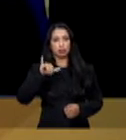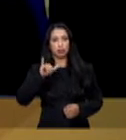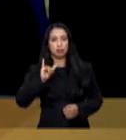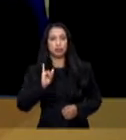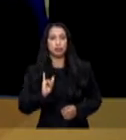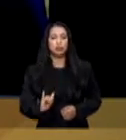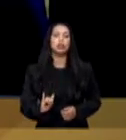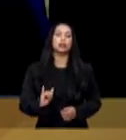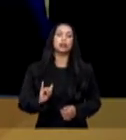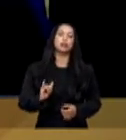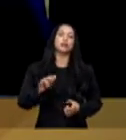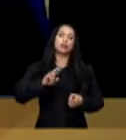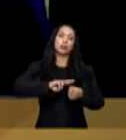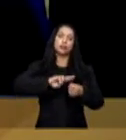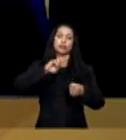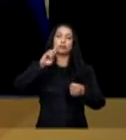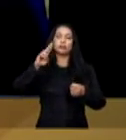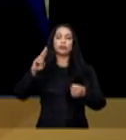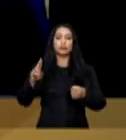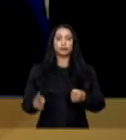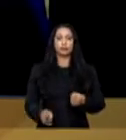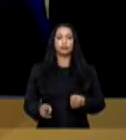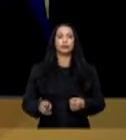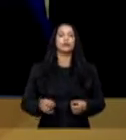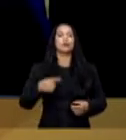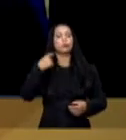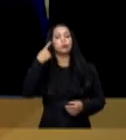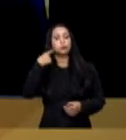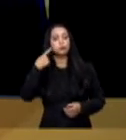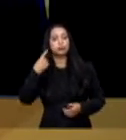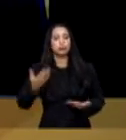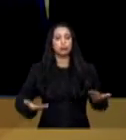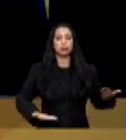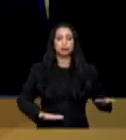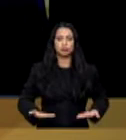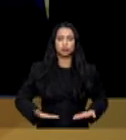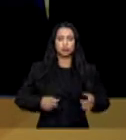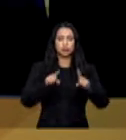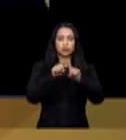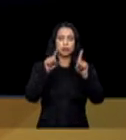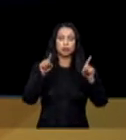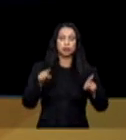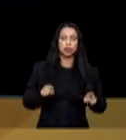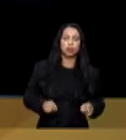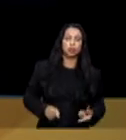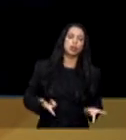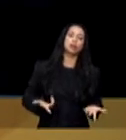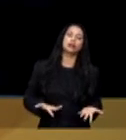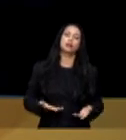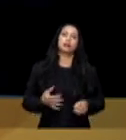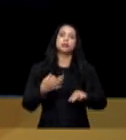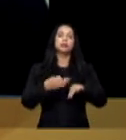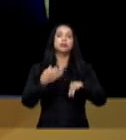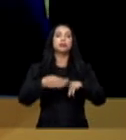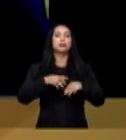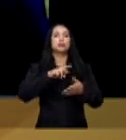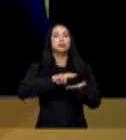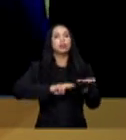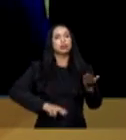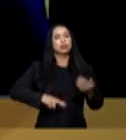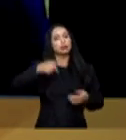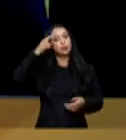advogados e advogadas, servidoras e servidores, excelentíssimo senhor ministro relator Luiz Roberto